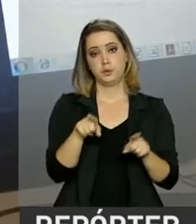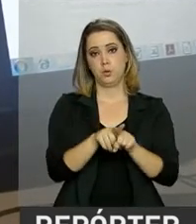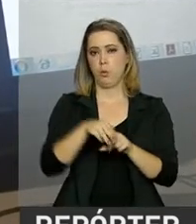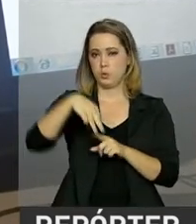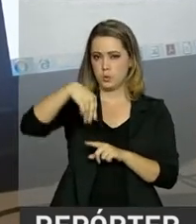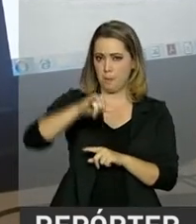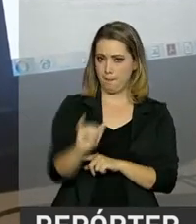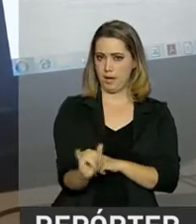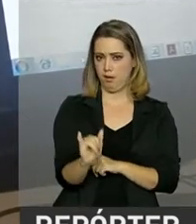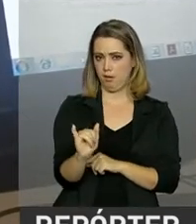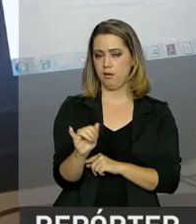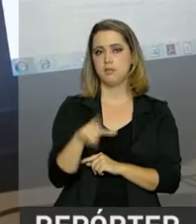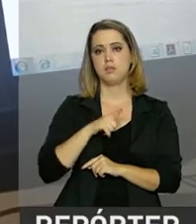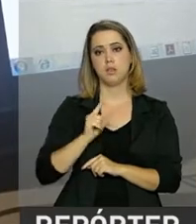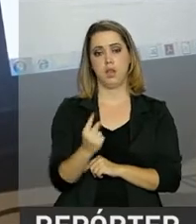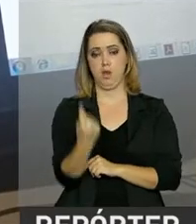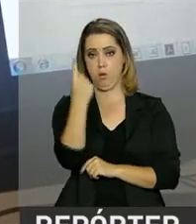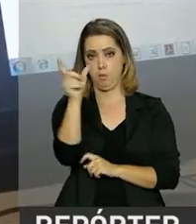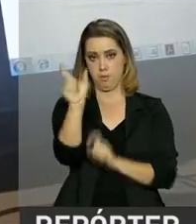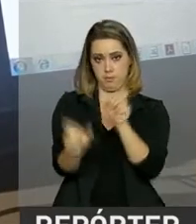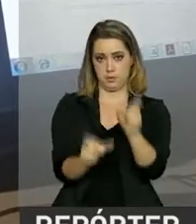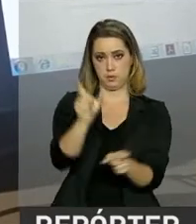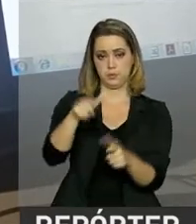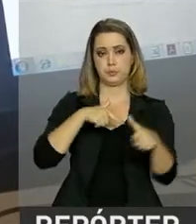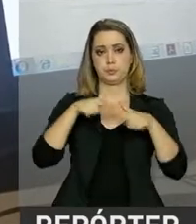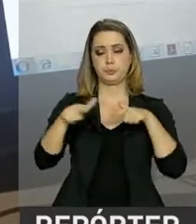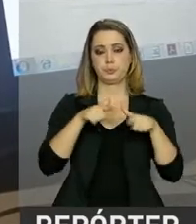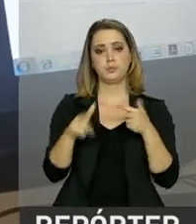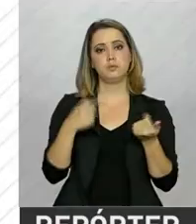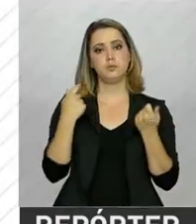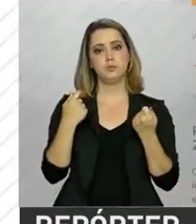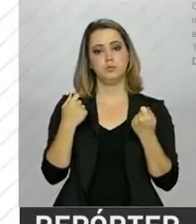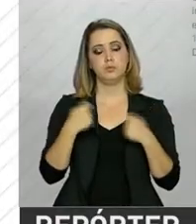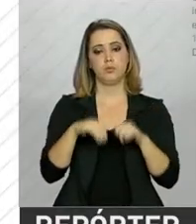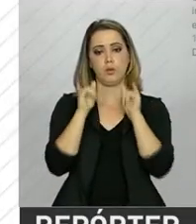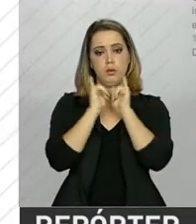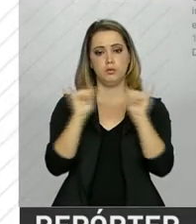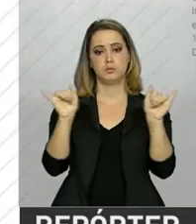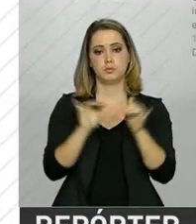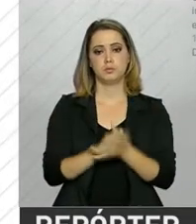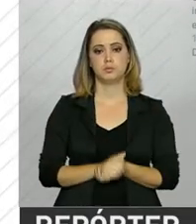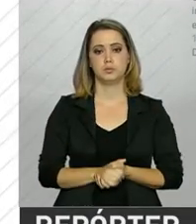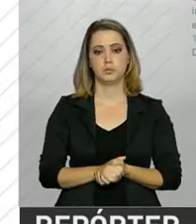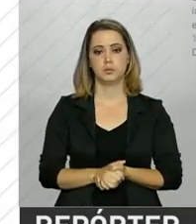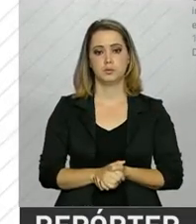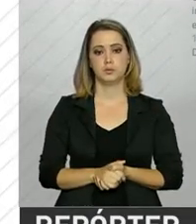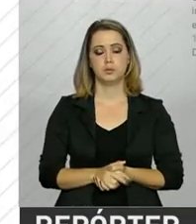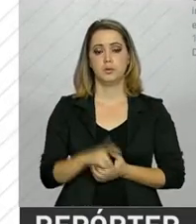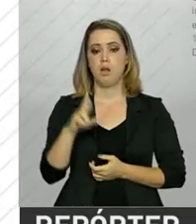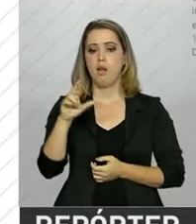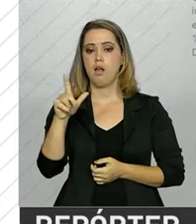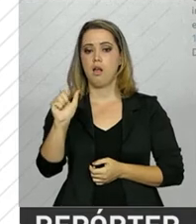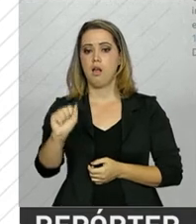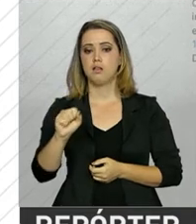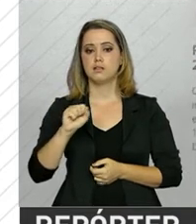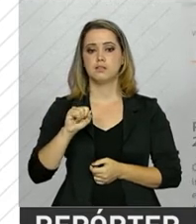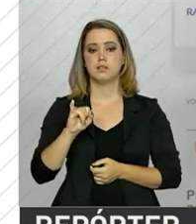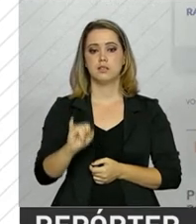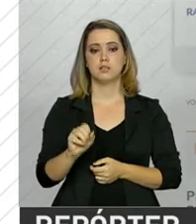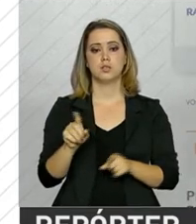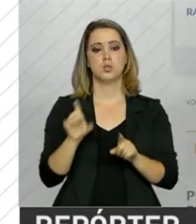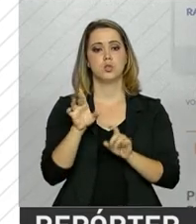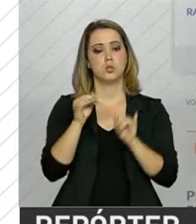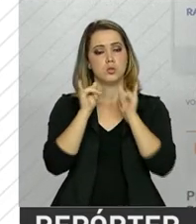MEIs que possuem até um empregado, né, são obrigados a declarar a RAIS. A declaração deve ser feita somente via internet.